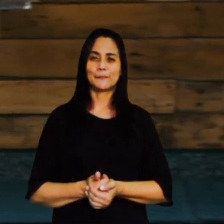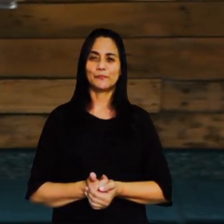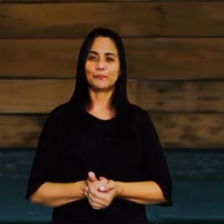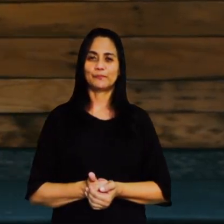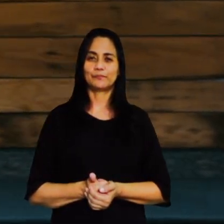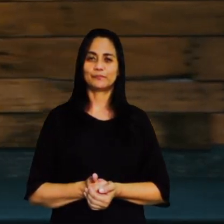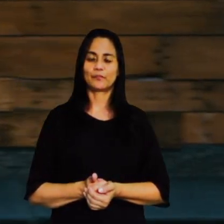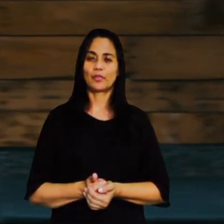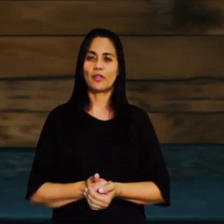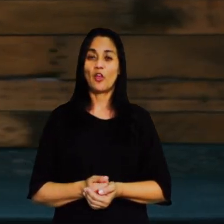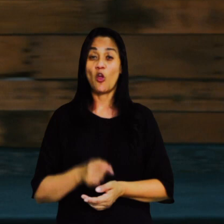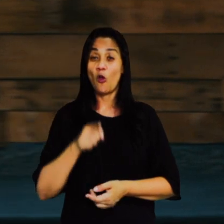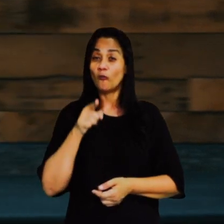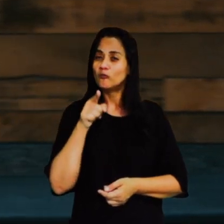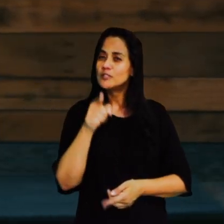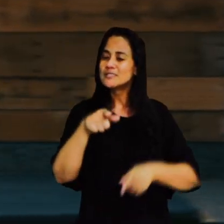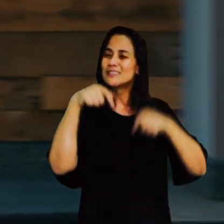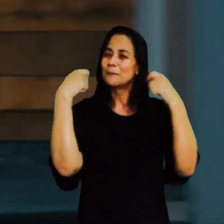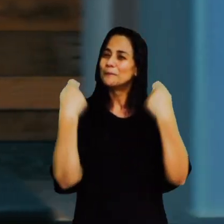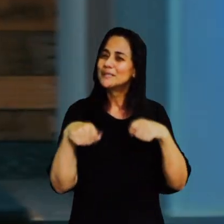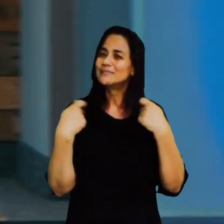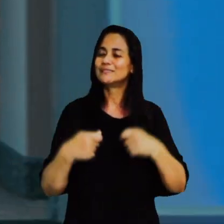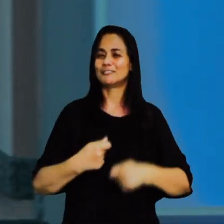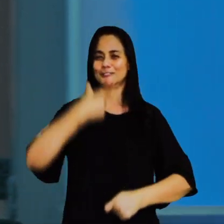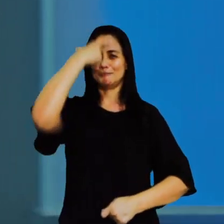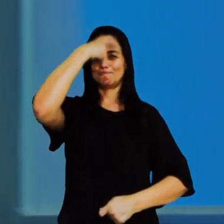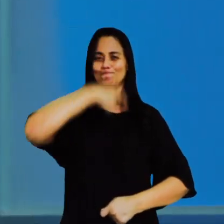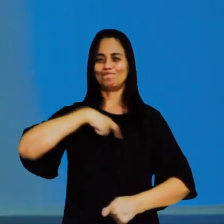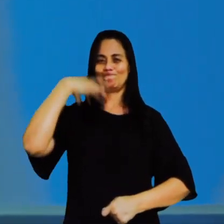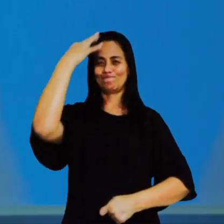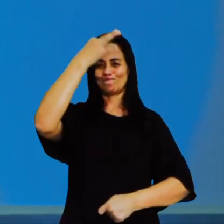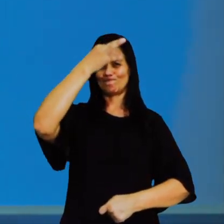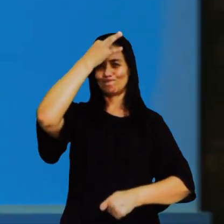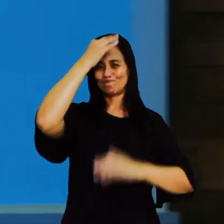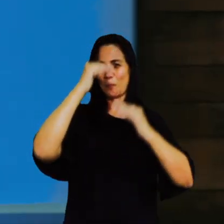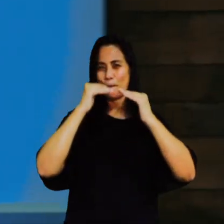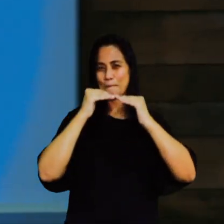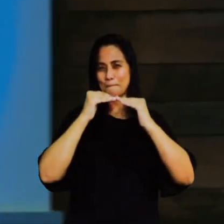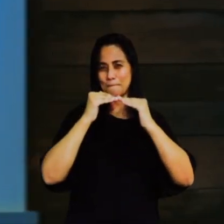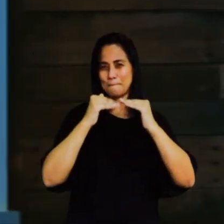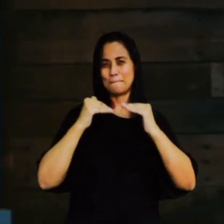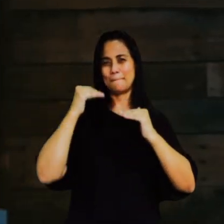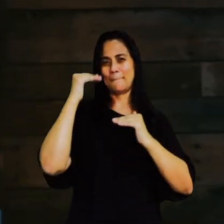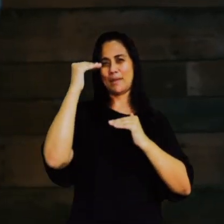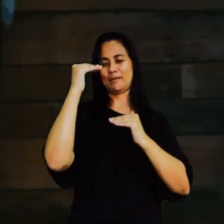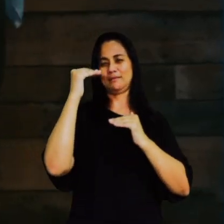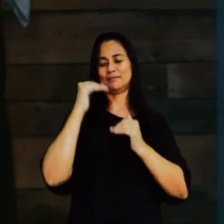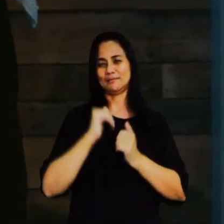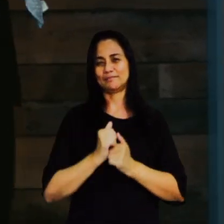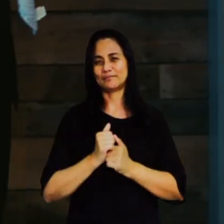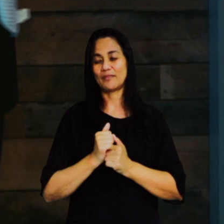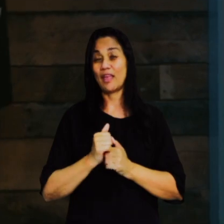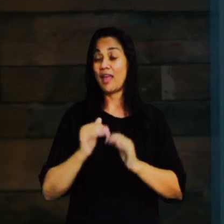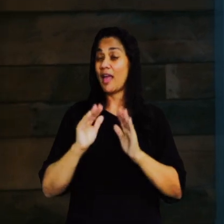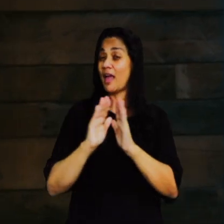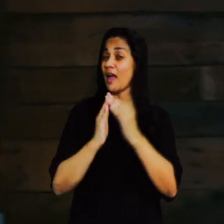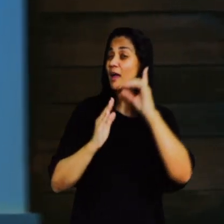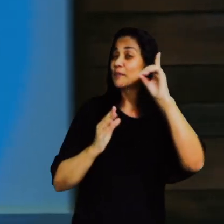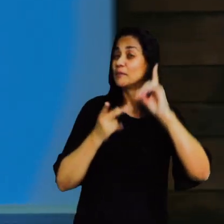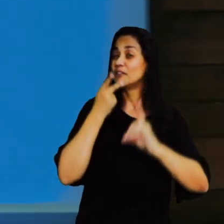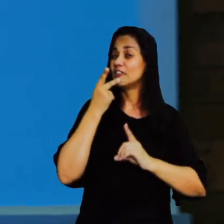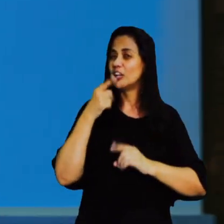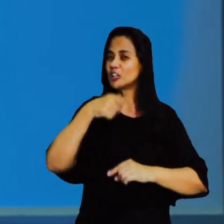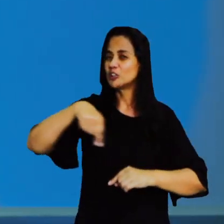Você precisa ser mais espiritual. A Bíblia fala que a nossa luta não é contra carne e sangue, contra principados,